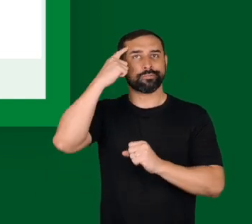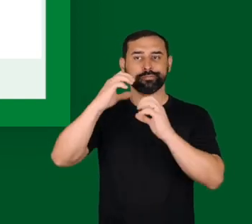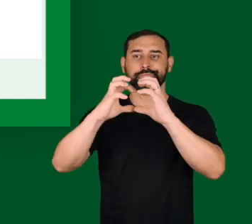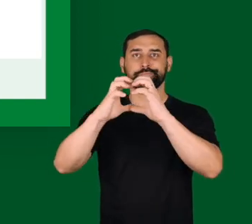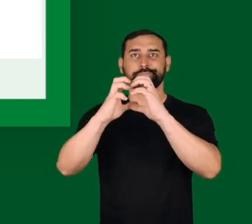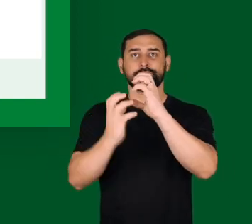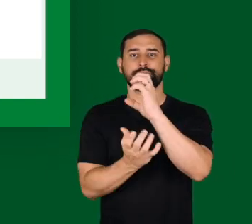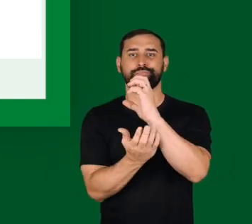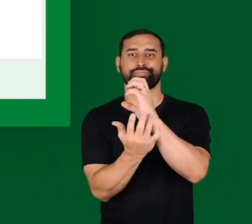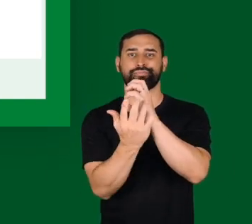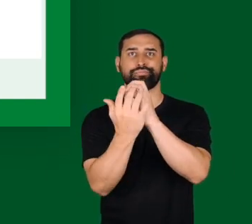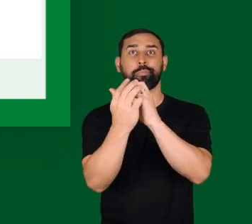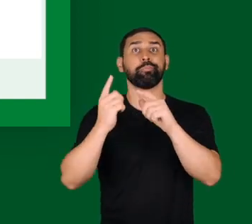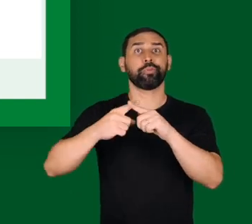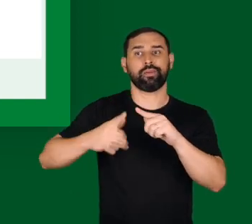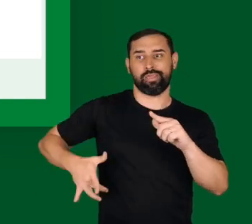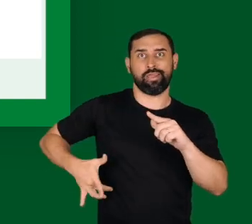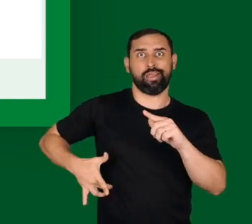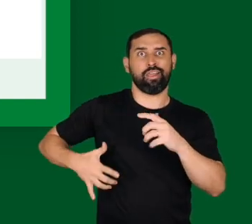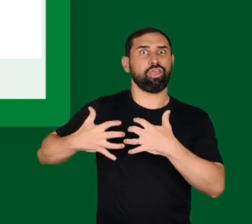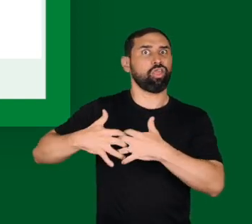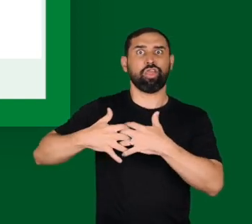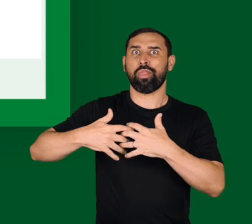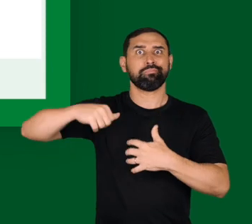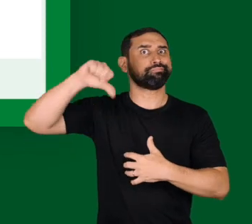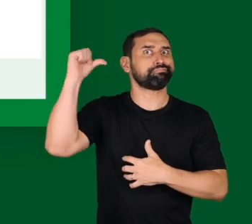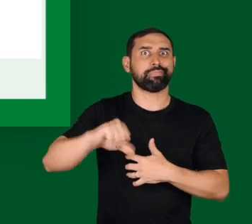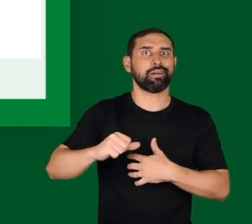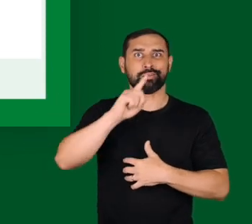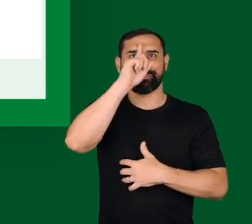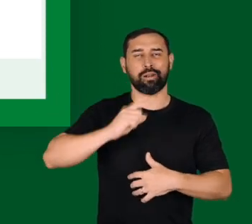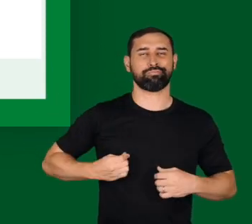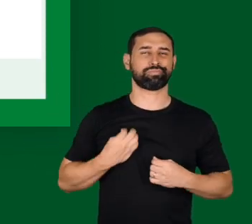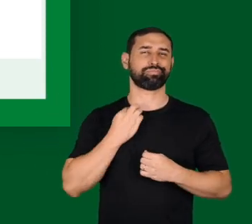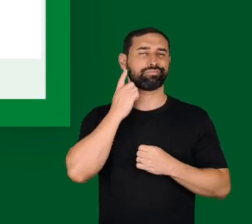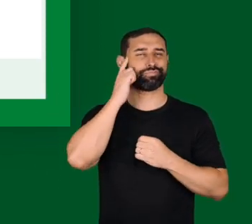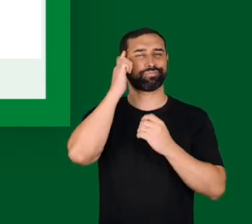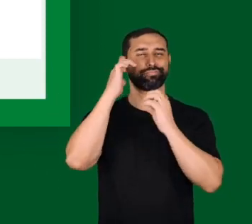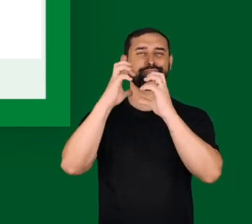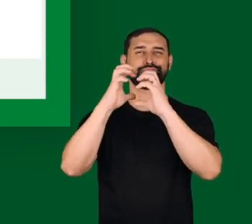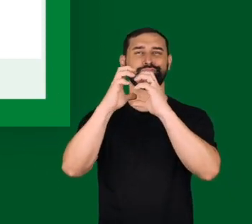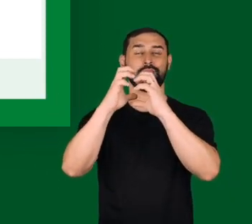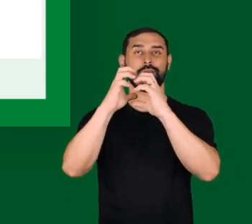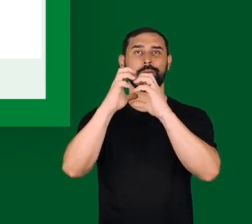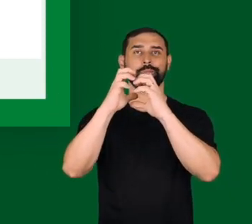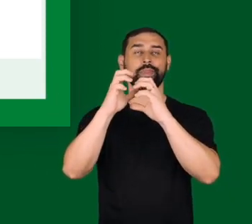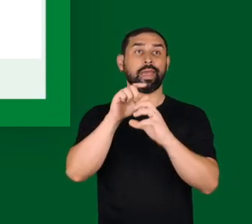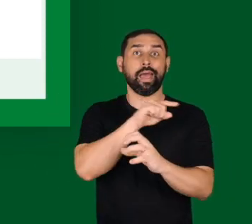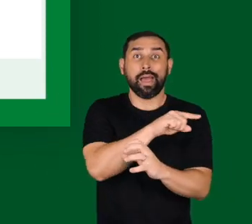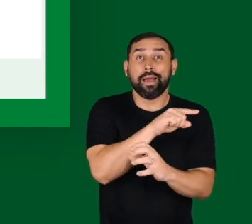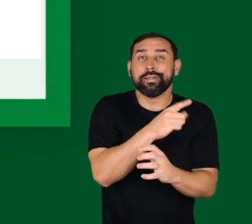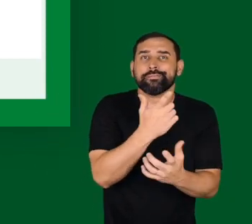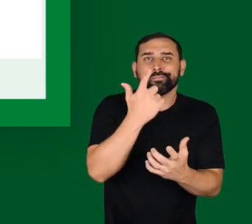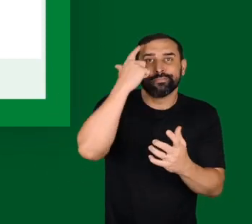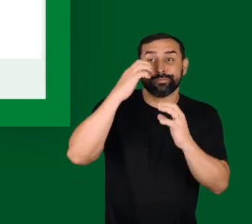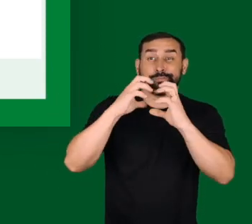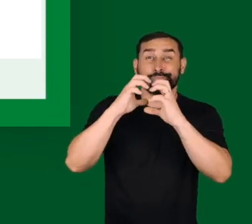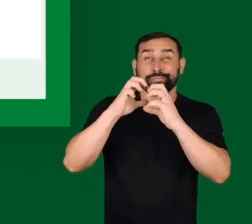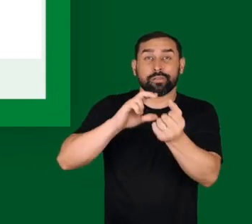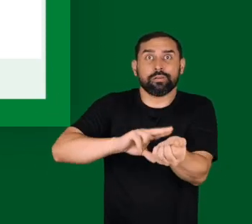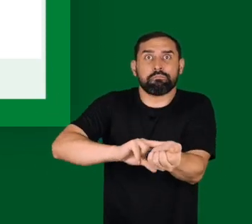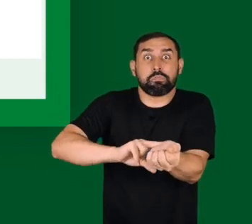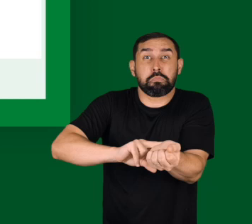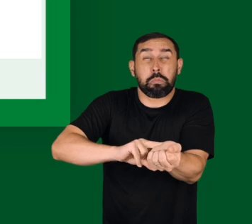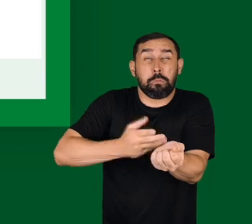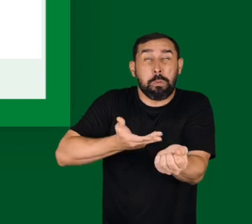fazem impregnação dos núcleos da base pela bilirrubina, e pode ser a primeira manifestação, depois da hipotonia